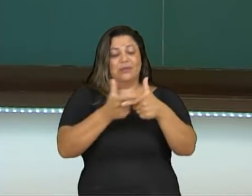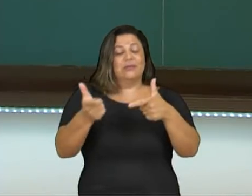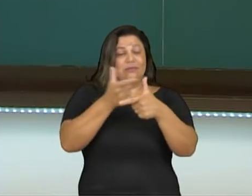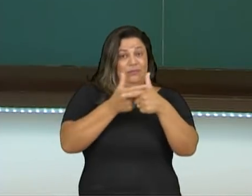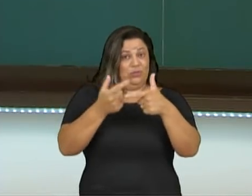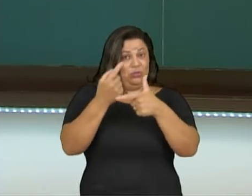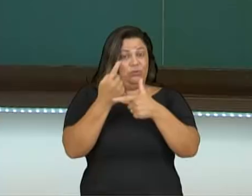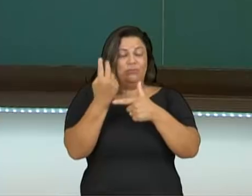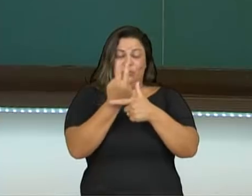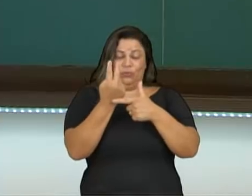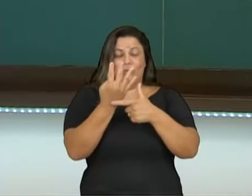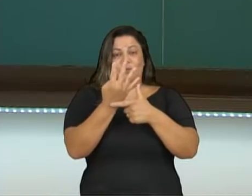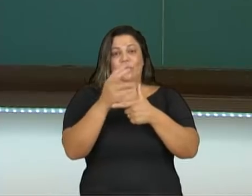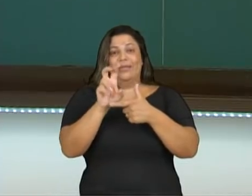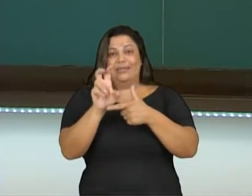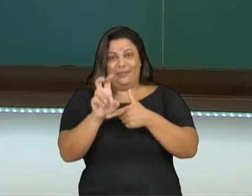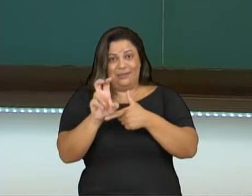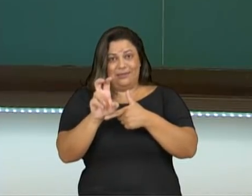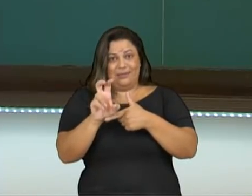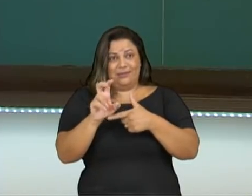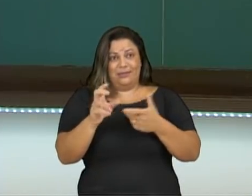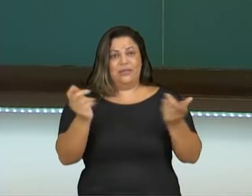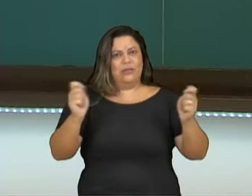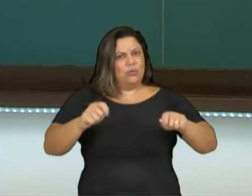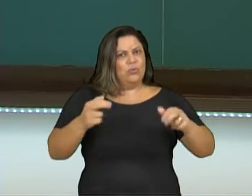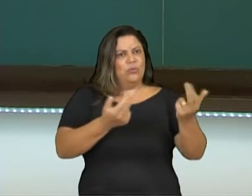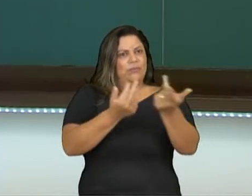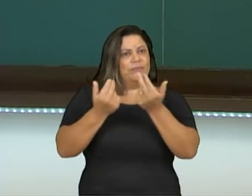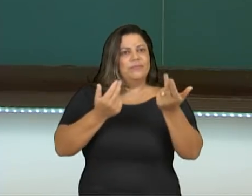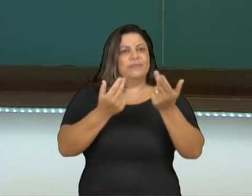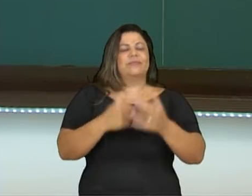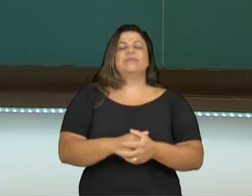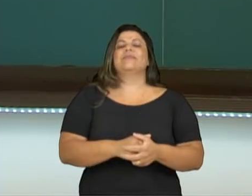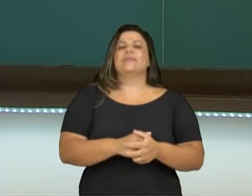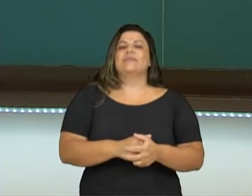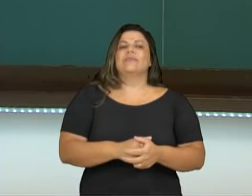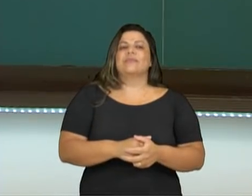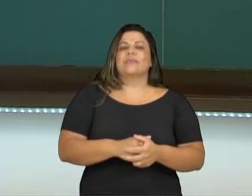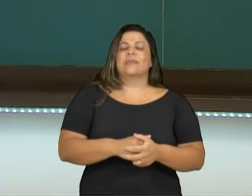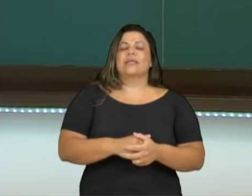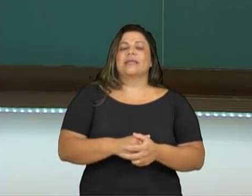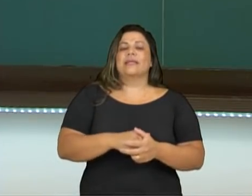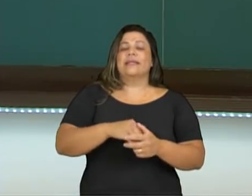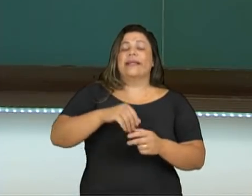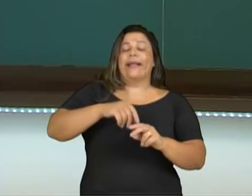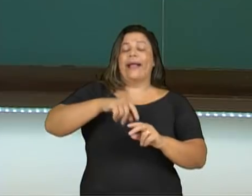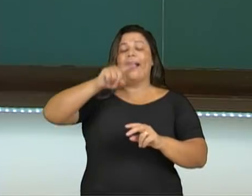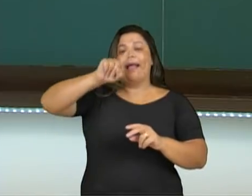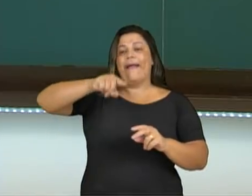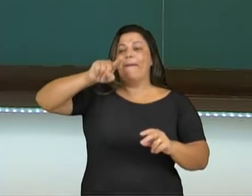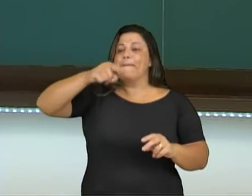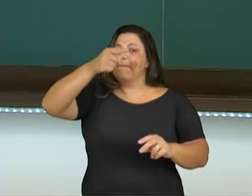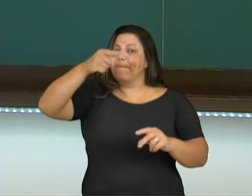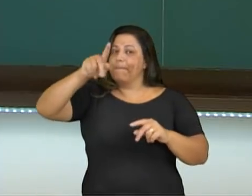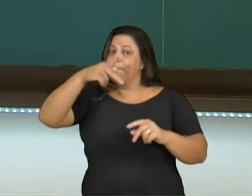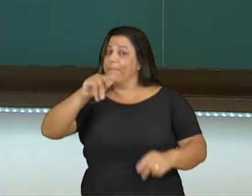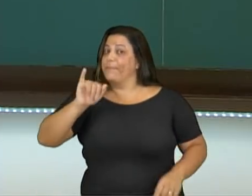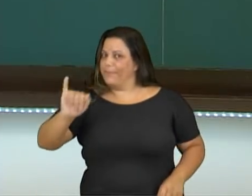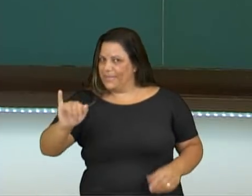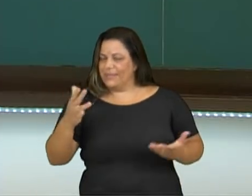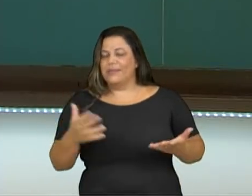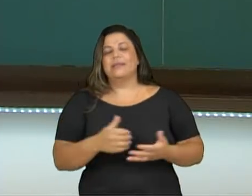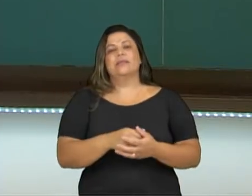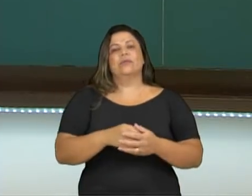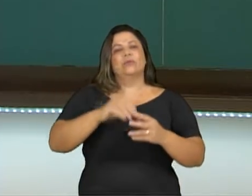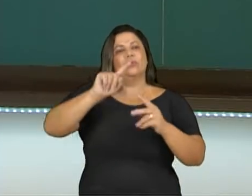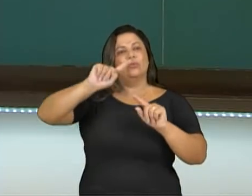45, então 45 graus equivale a π sobre 4 radianos. Fiz o mesmo cálculo para